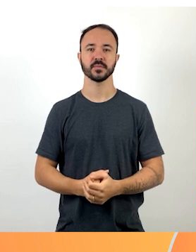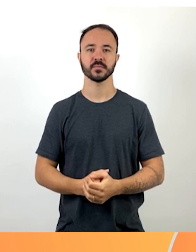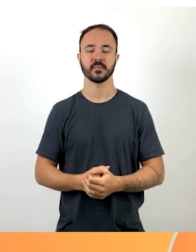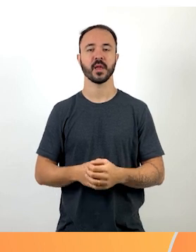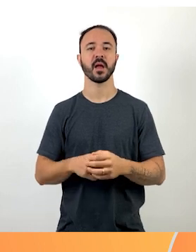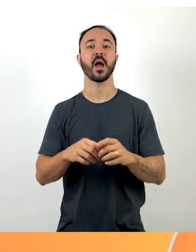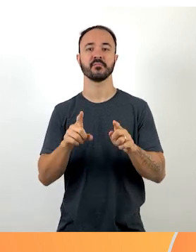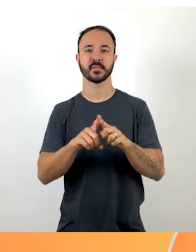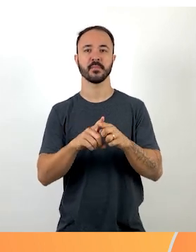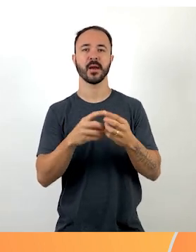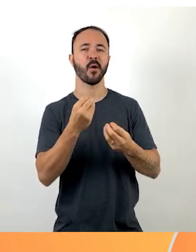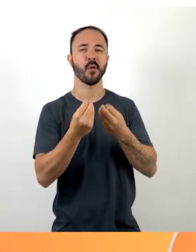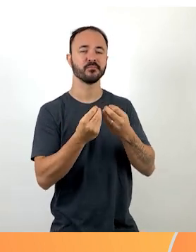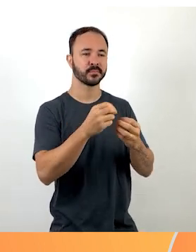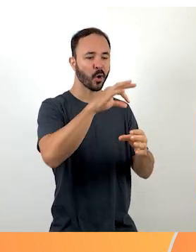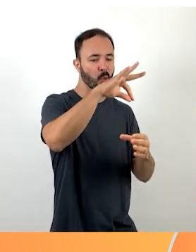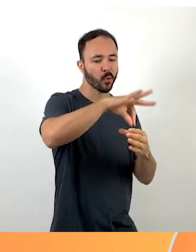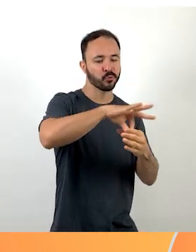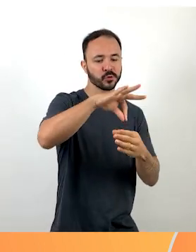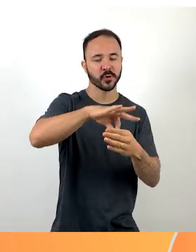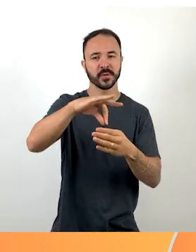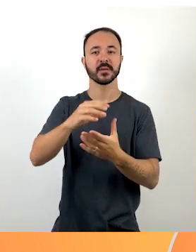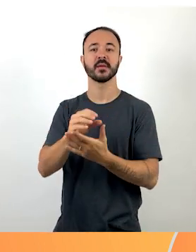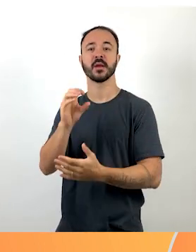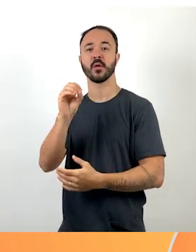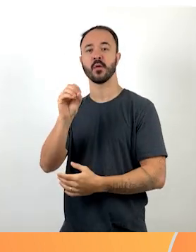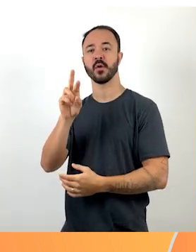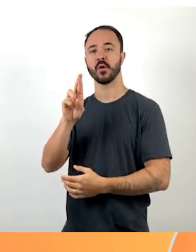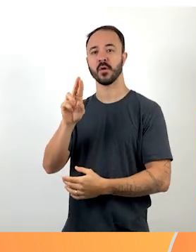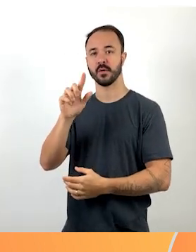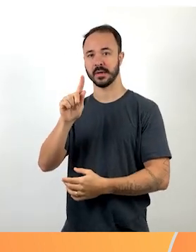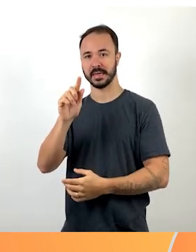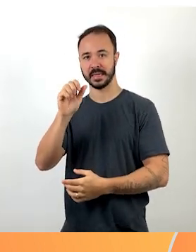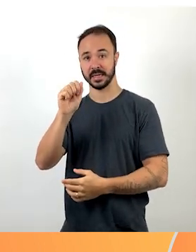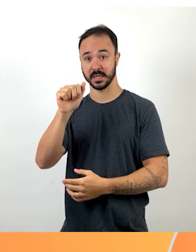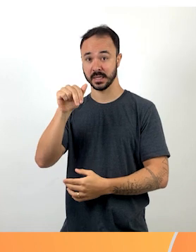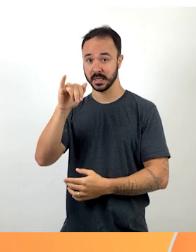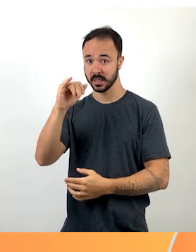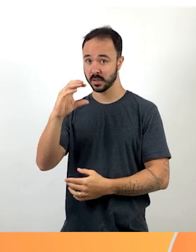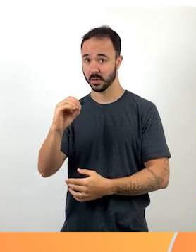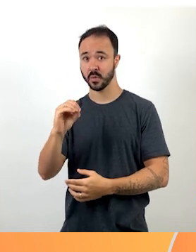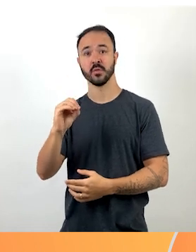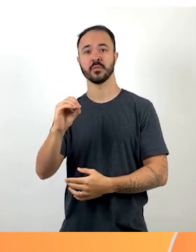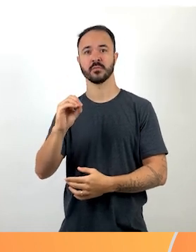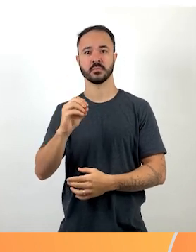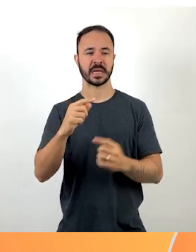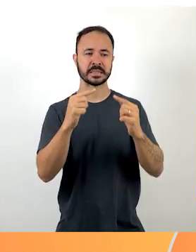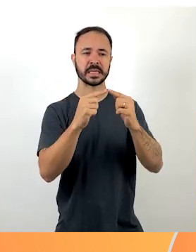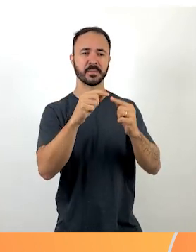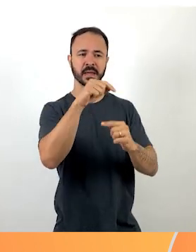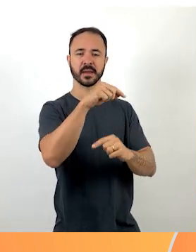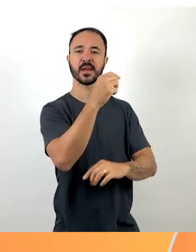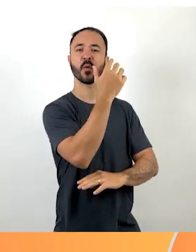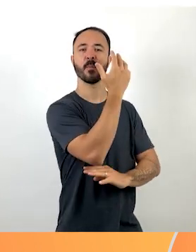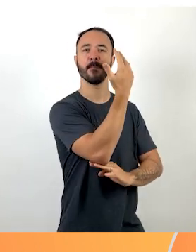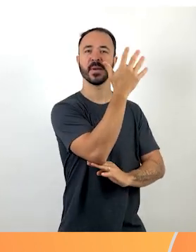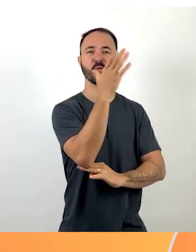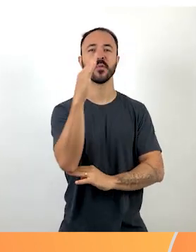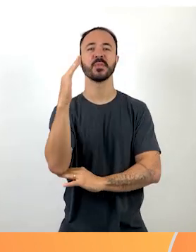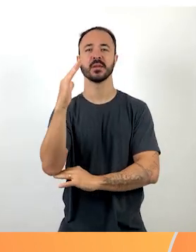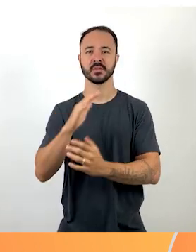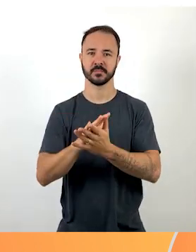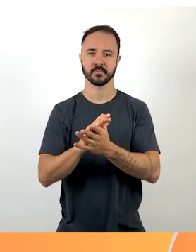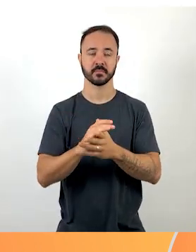O cultivo orgânico relacionado ao meio ambiente. Aqui nós temos um auxílio no uso equilibrado dos recursos naturais. Eu posso